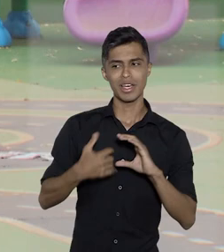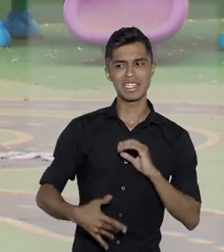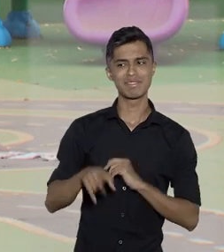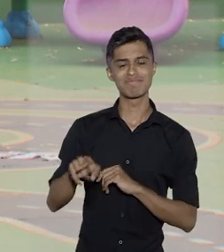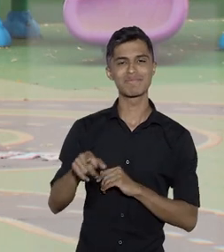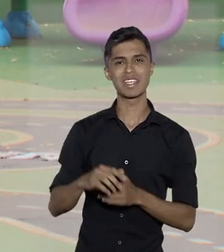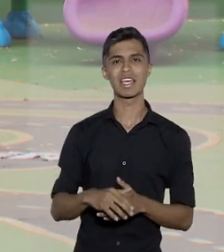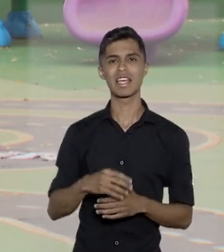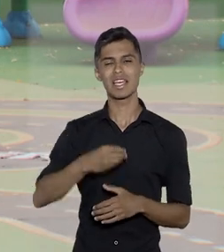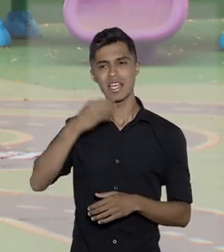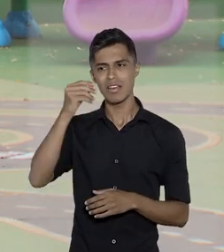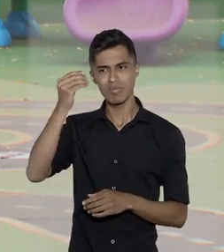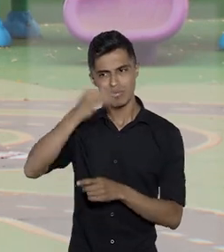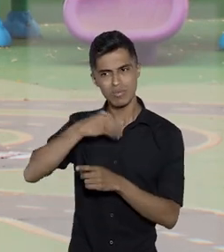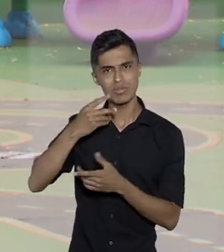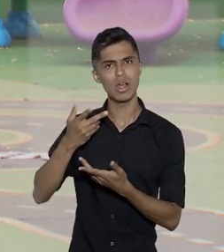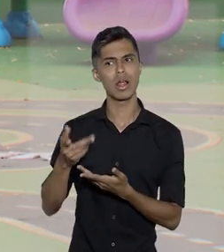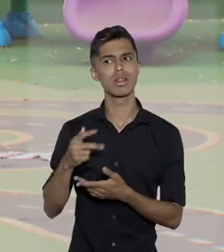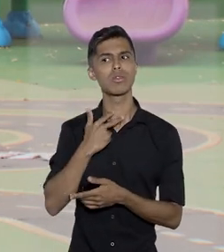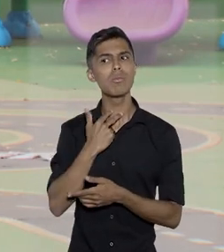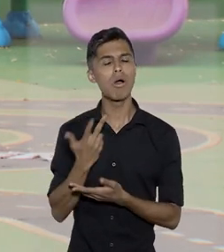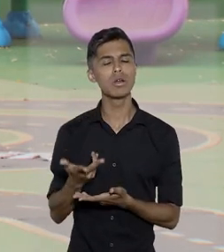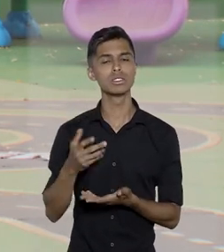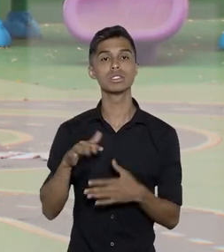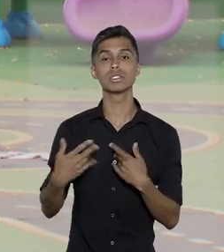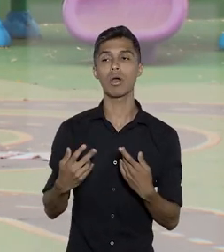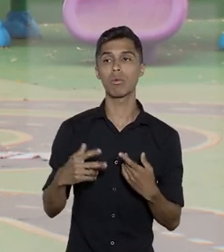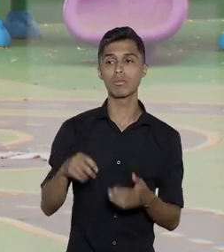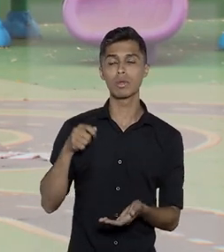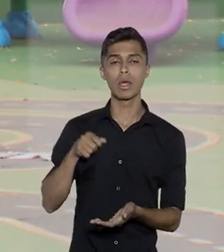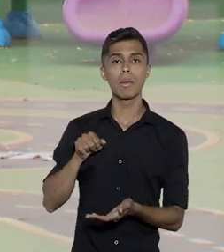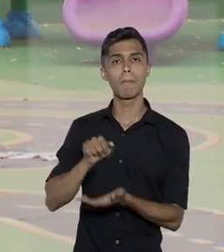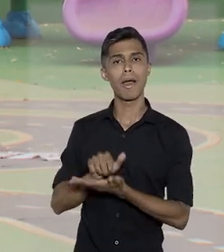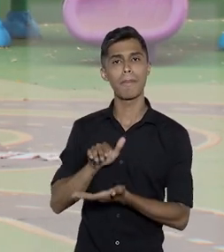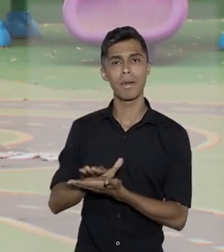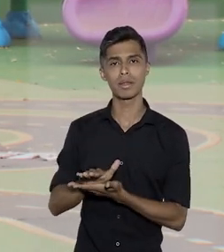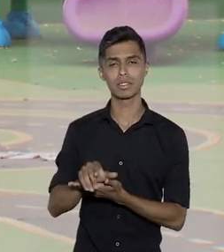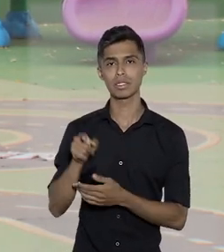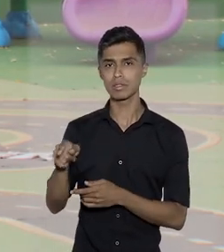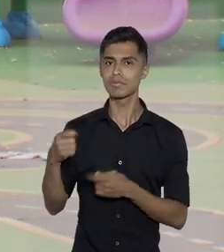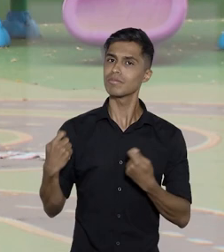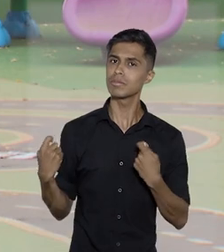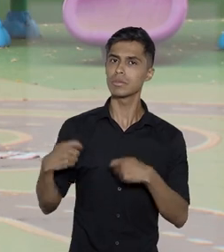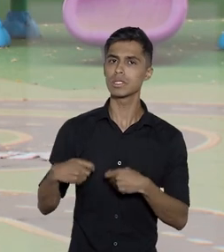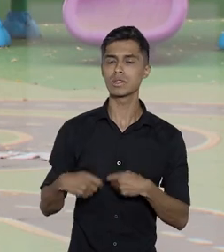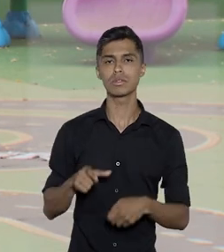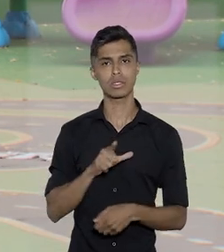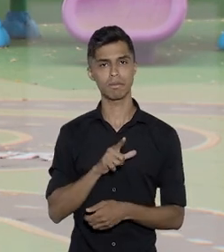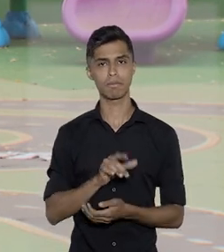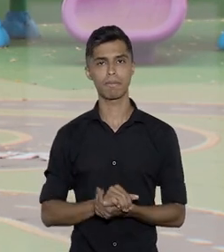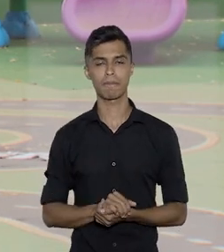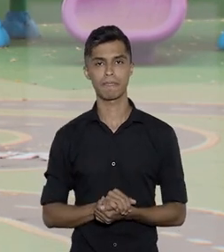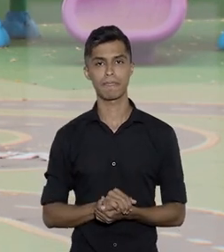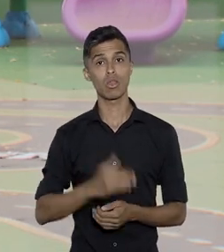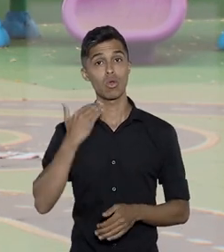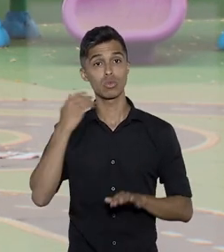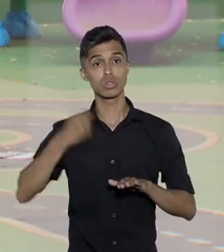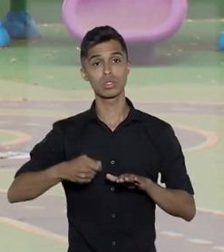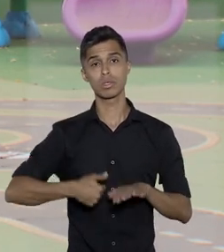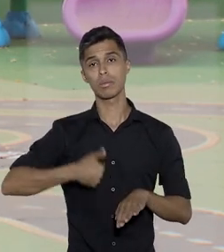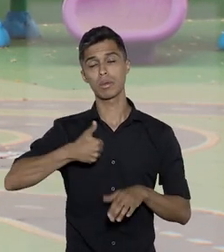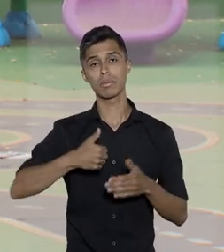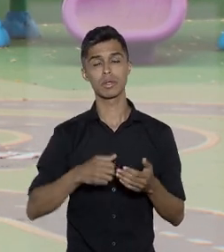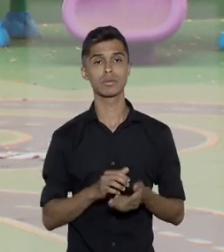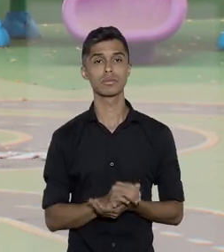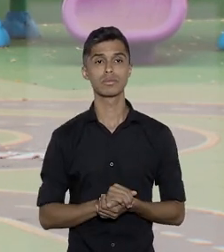omissão e a negligência da mãe ela foi condenada por descumprimento de deveres inerentes ao poder familiar o juízo de